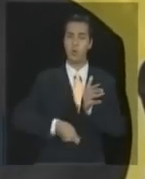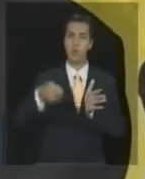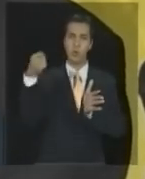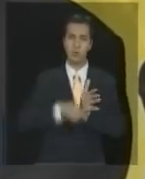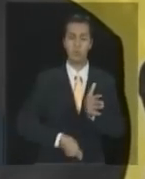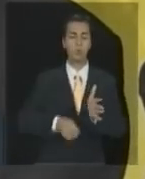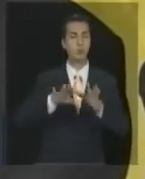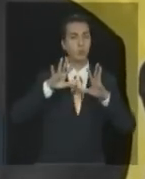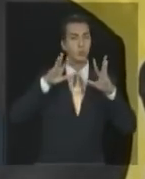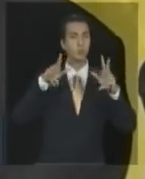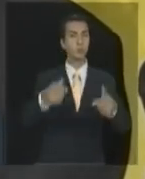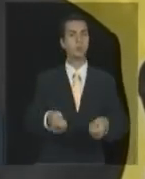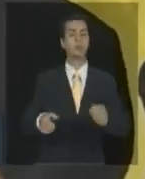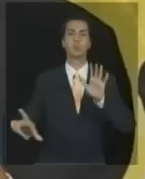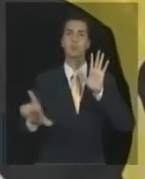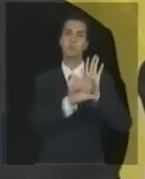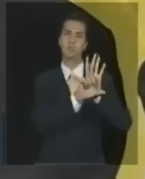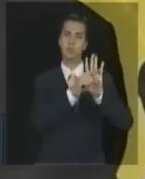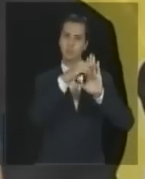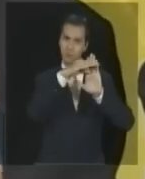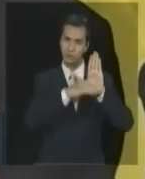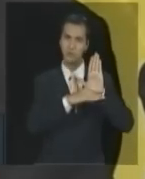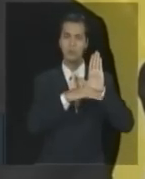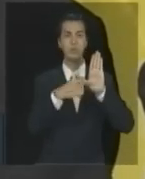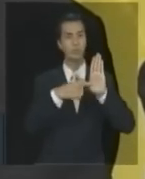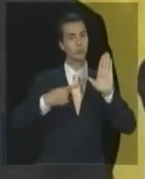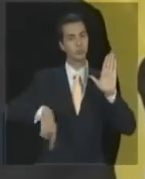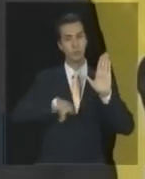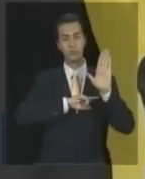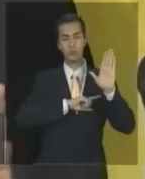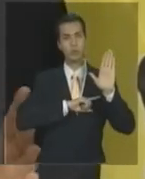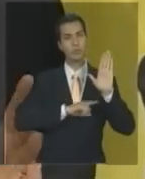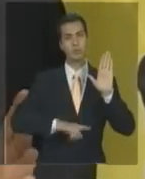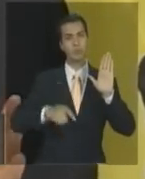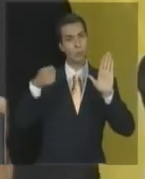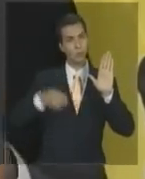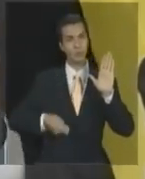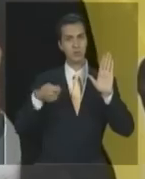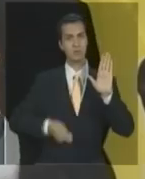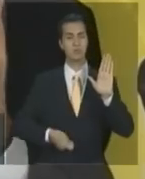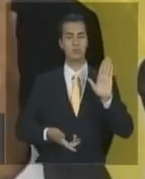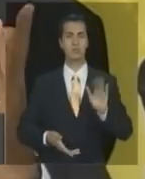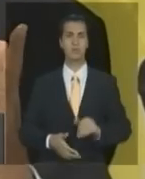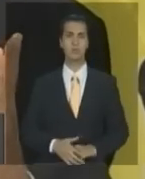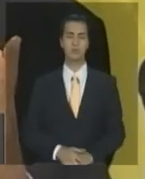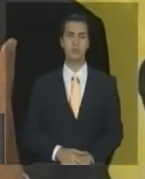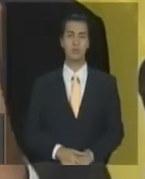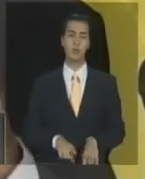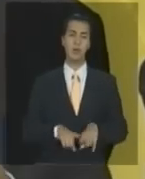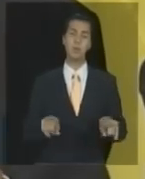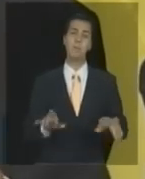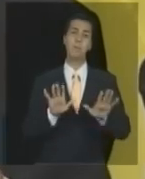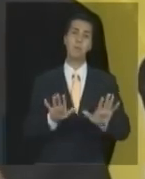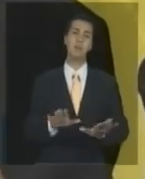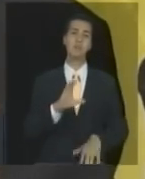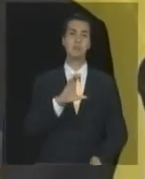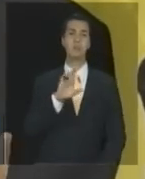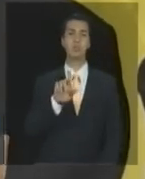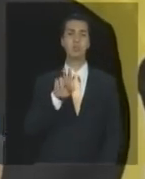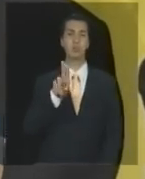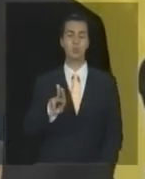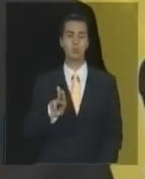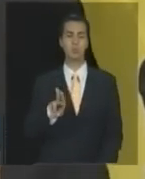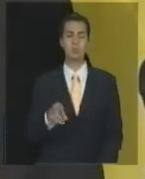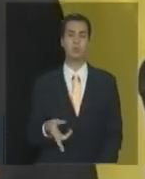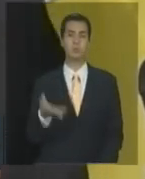de tudo aquilo que está na lei. Esse é o nosso papel. Ah, mas a própria CGU, outro dia